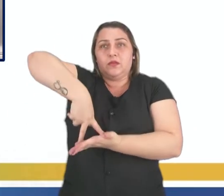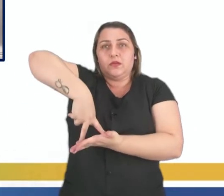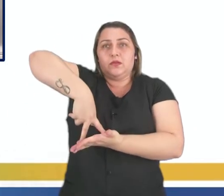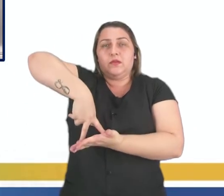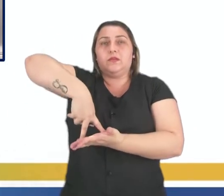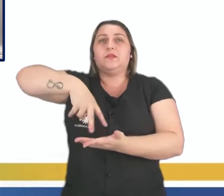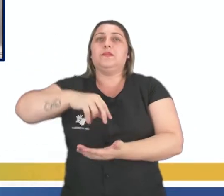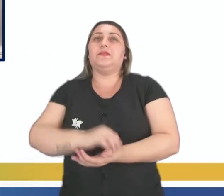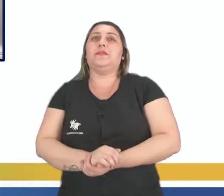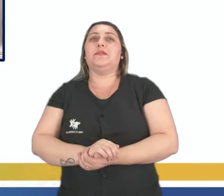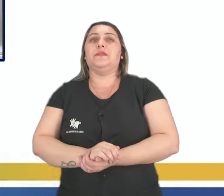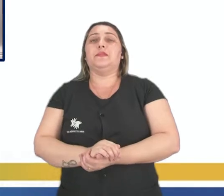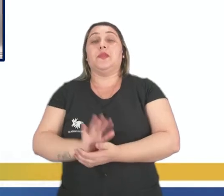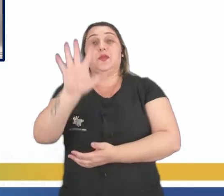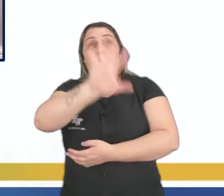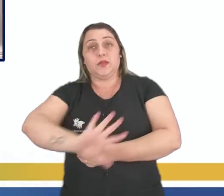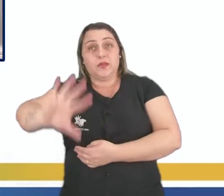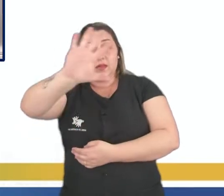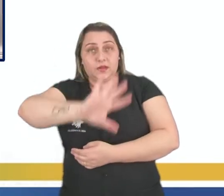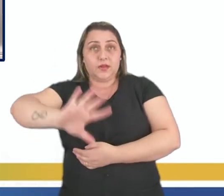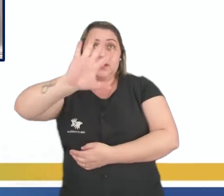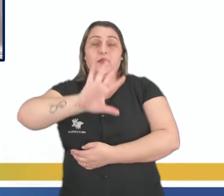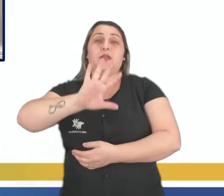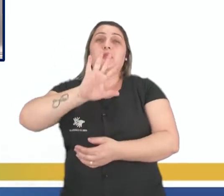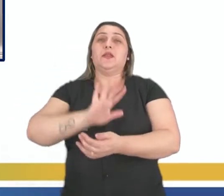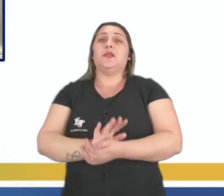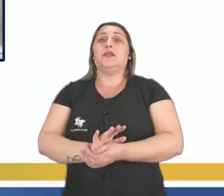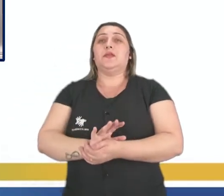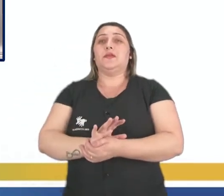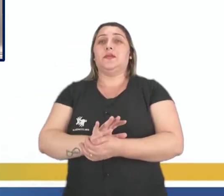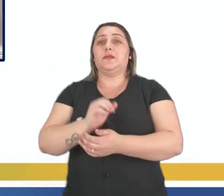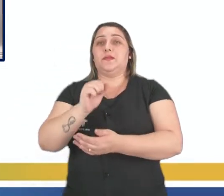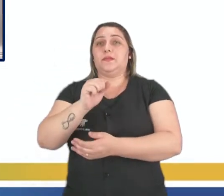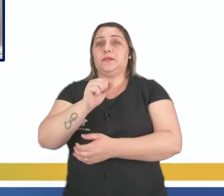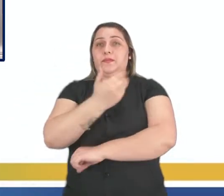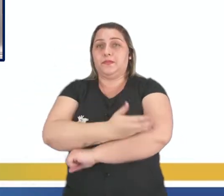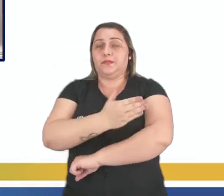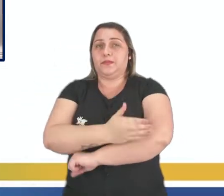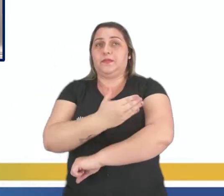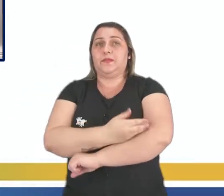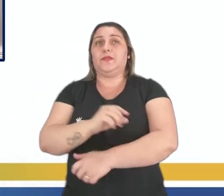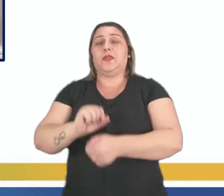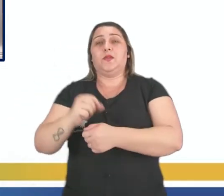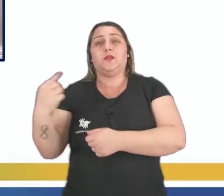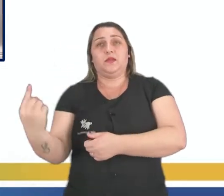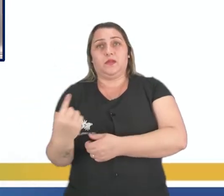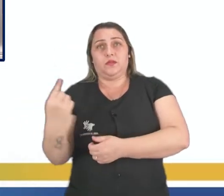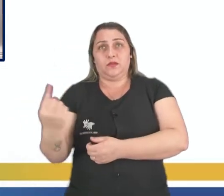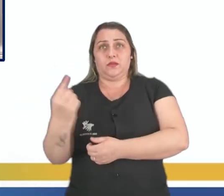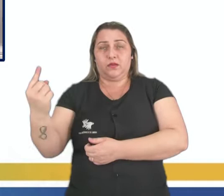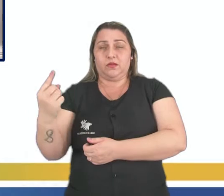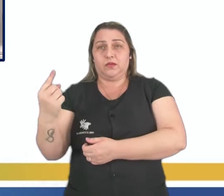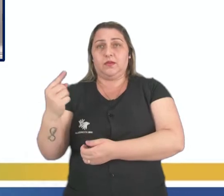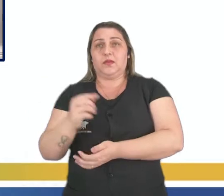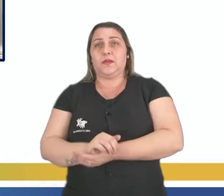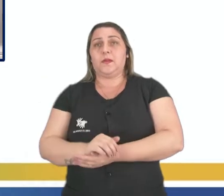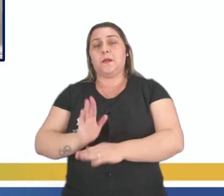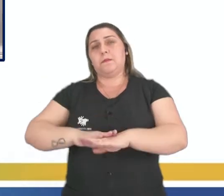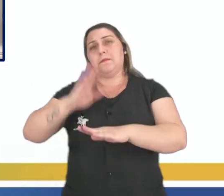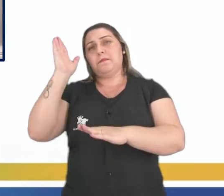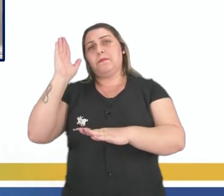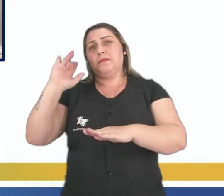outros. De uma maneira geral, esse tipo de exercício é realizado de forma individual, sendo bem